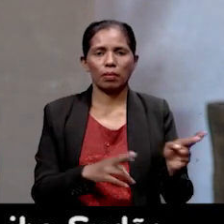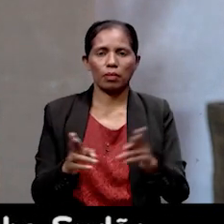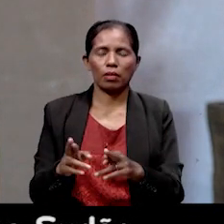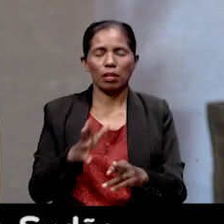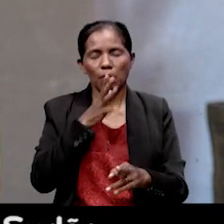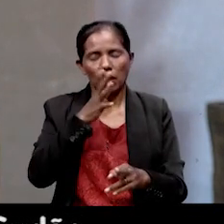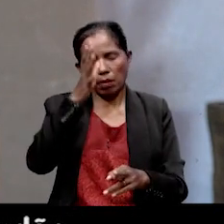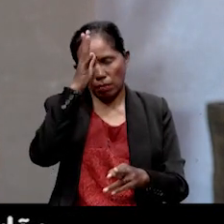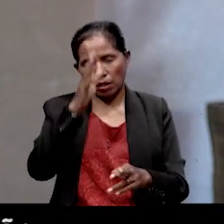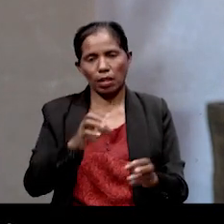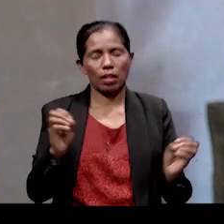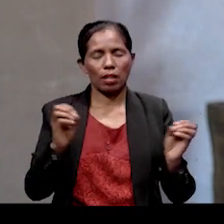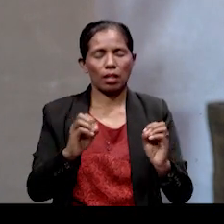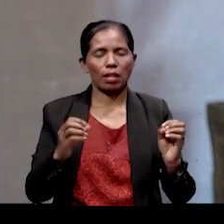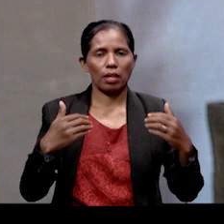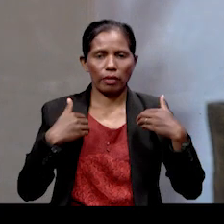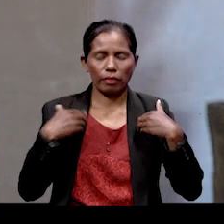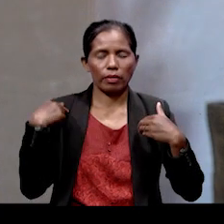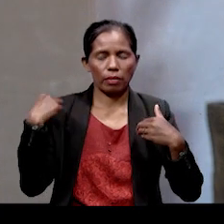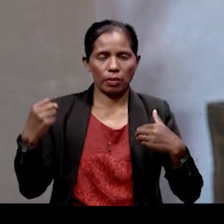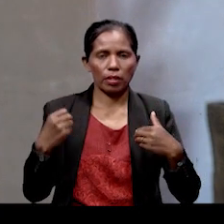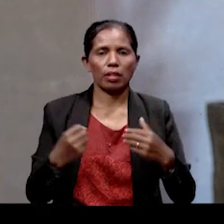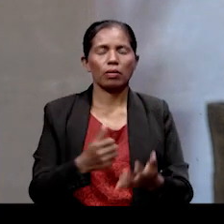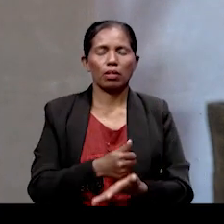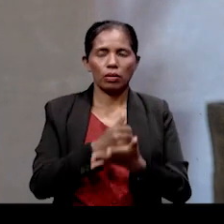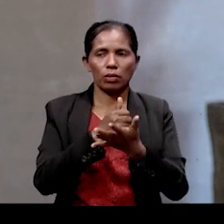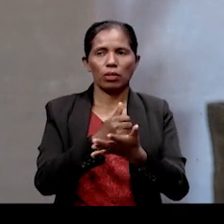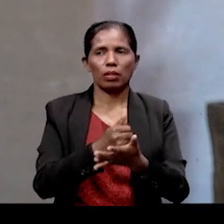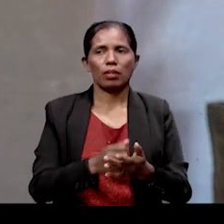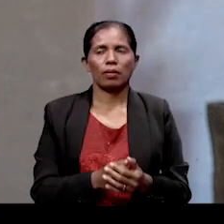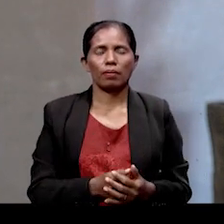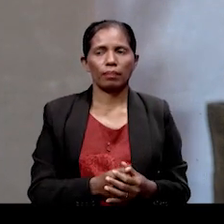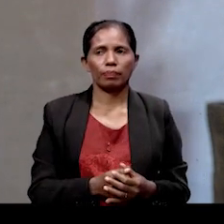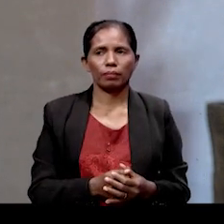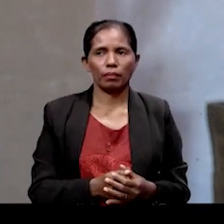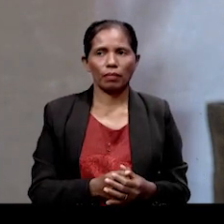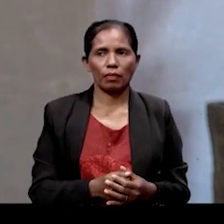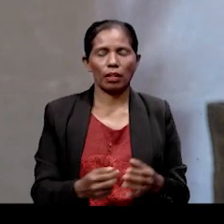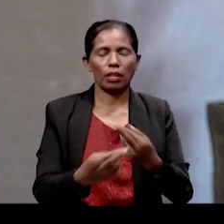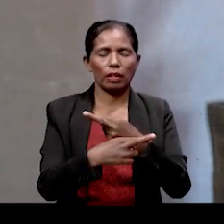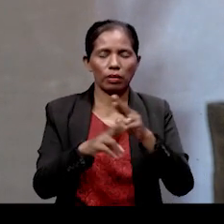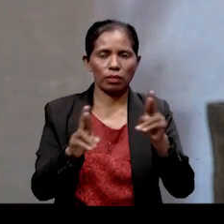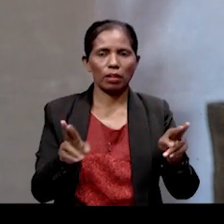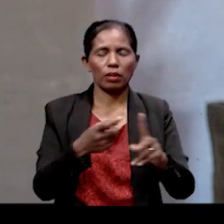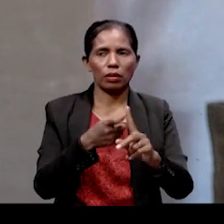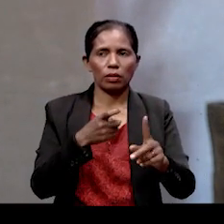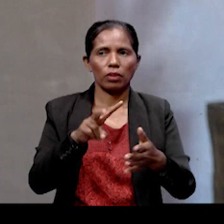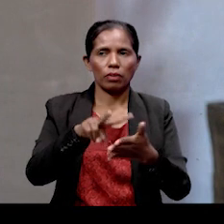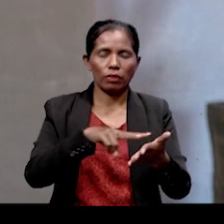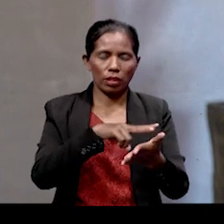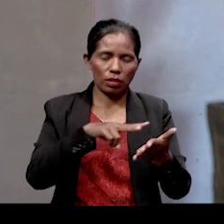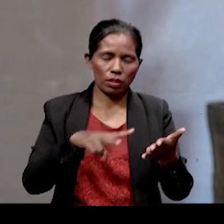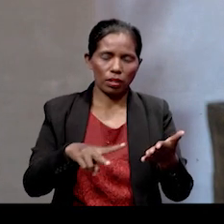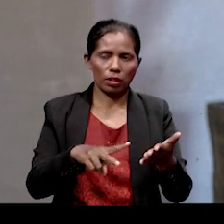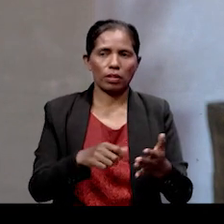ina aman lah hek pit atau apoio nomos balu resultado si violência doméstica